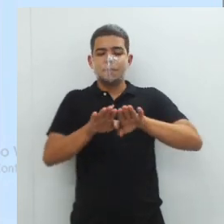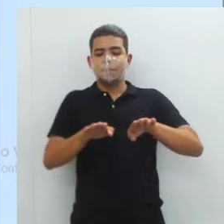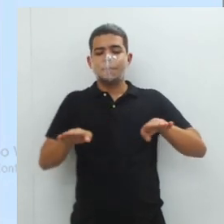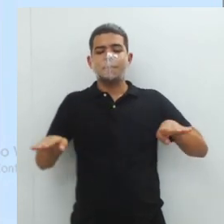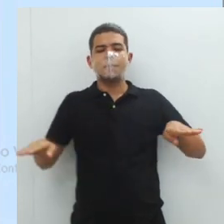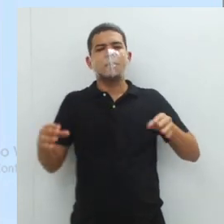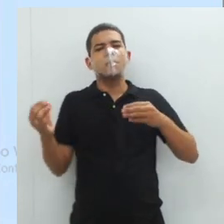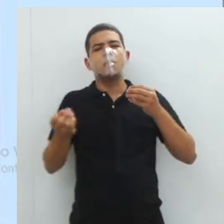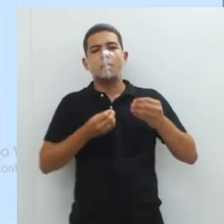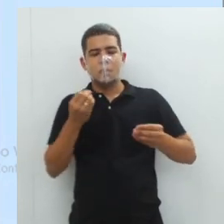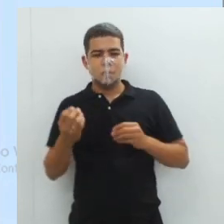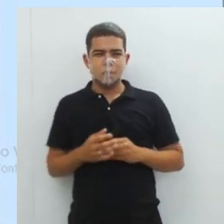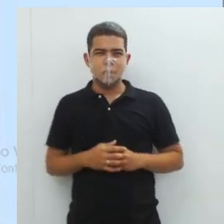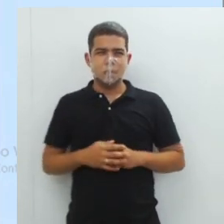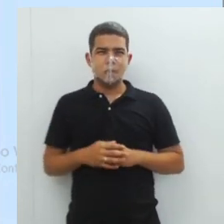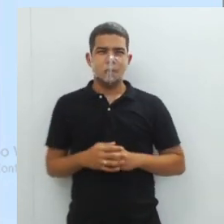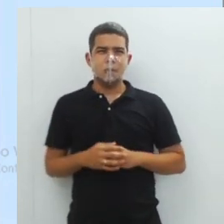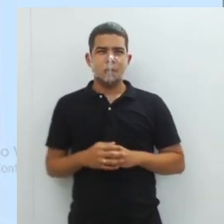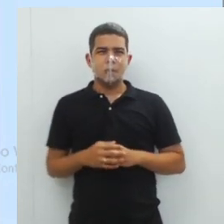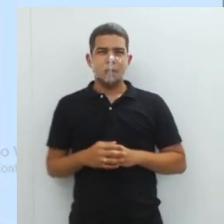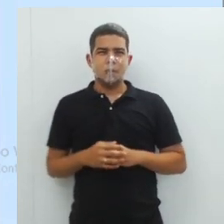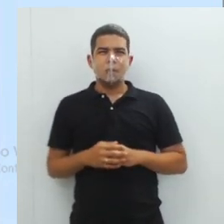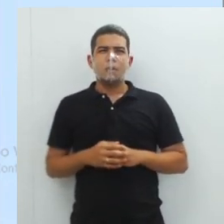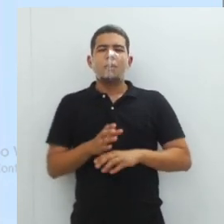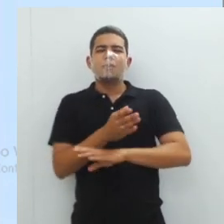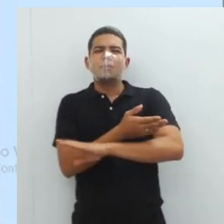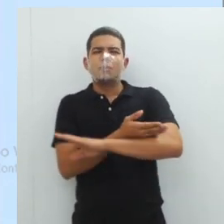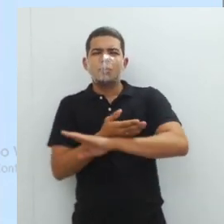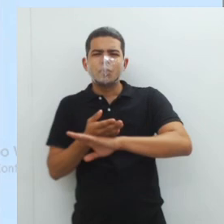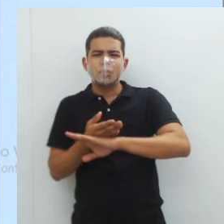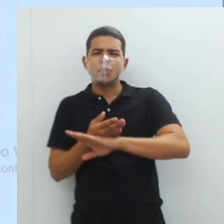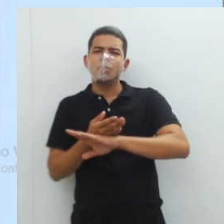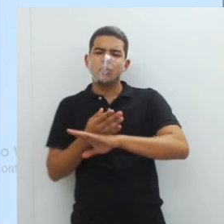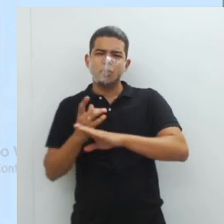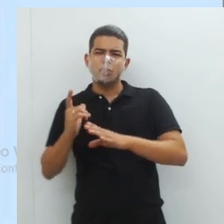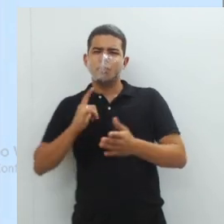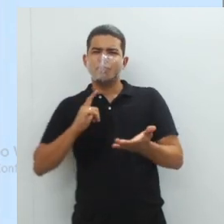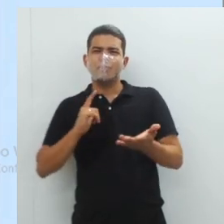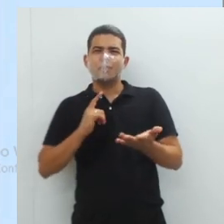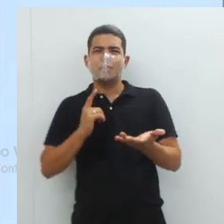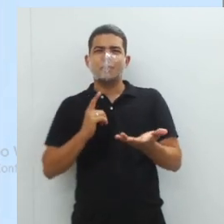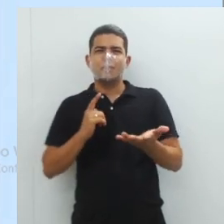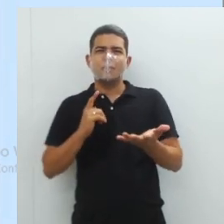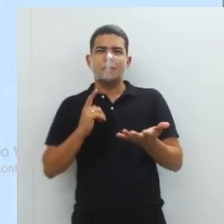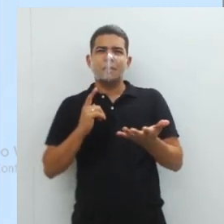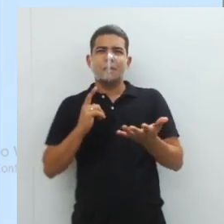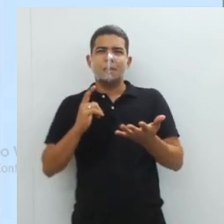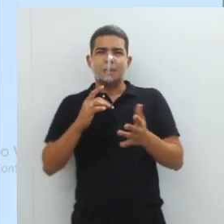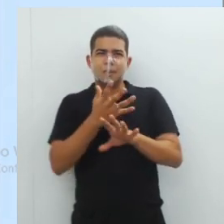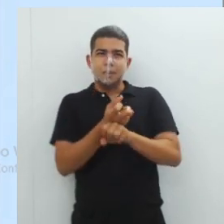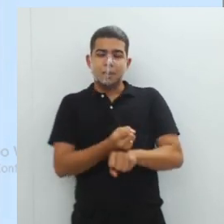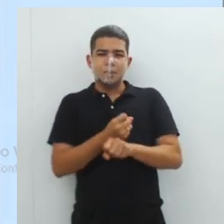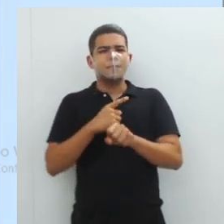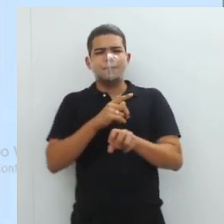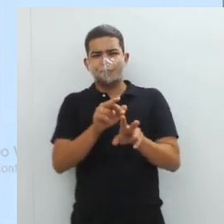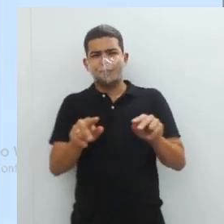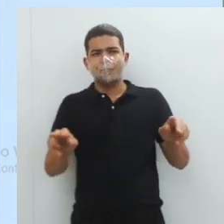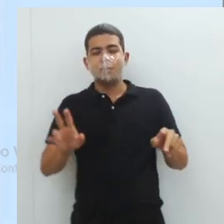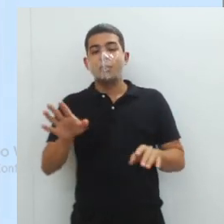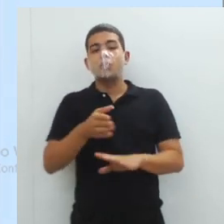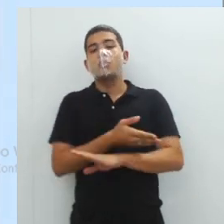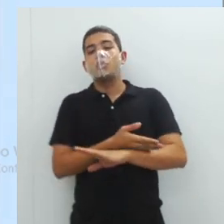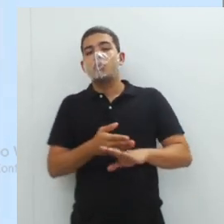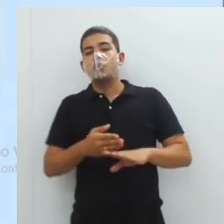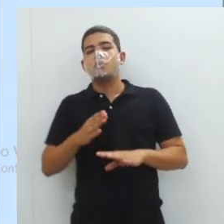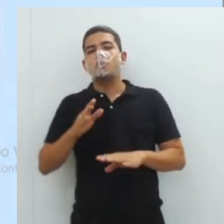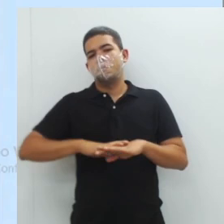O solo da Caatinga. O mais comum, existem vários tipos de solos predominantes que existem na Caatinga, mas o mais comum de